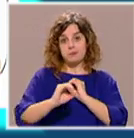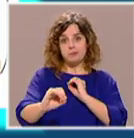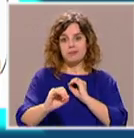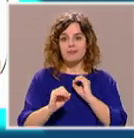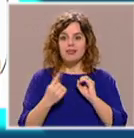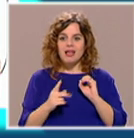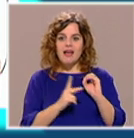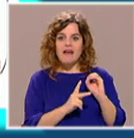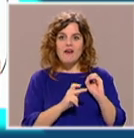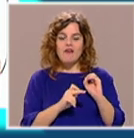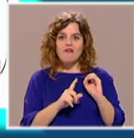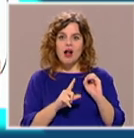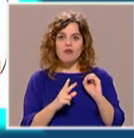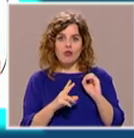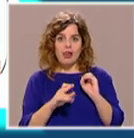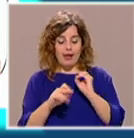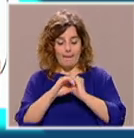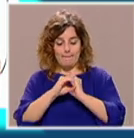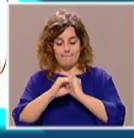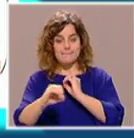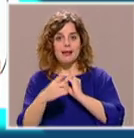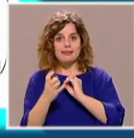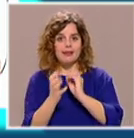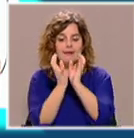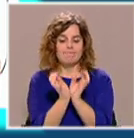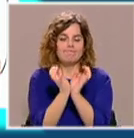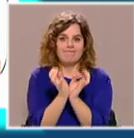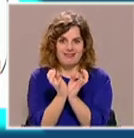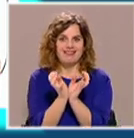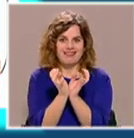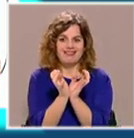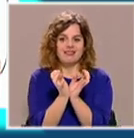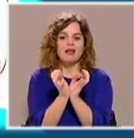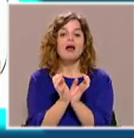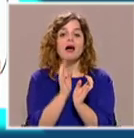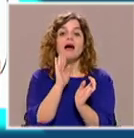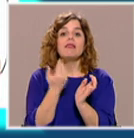as vilosidades intestinais. Tanto umas como outras, o que é que vão fazer? Vão aumentar a